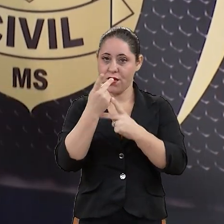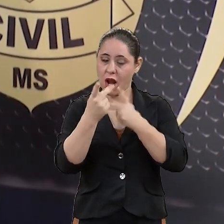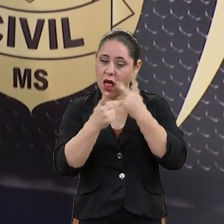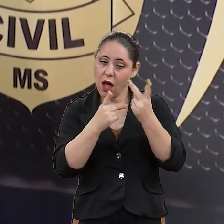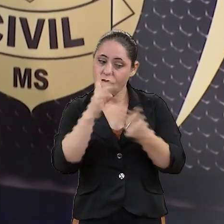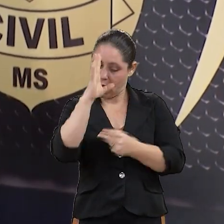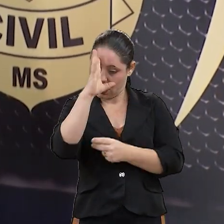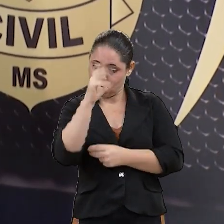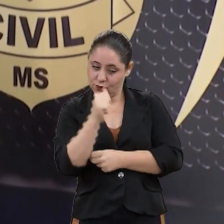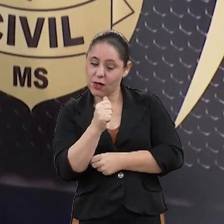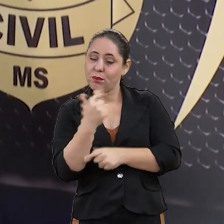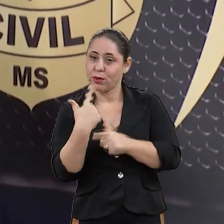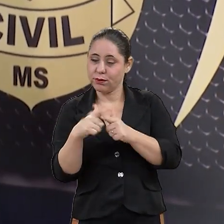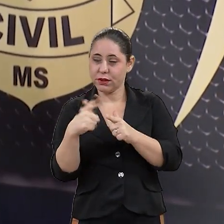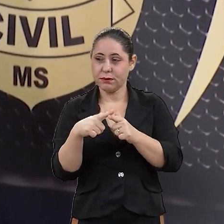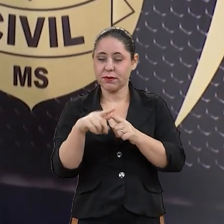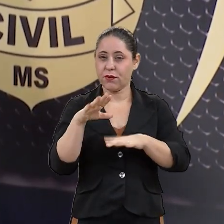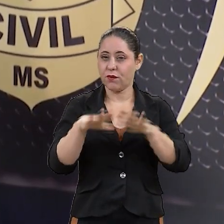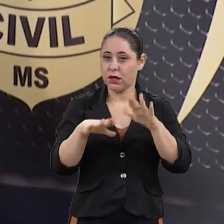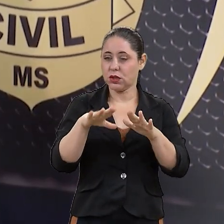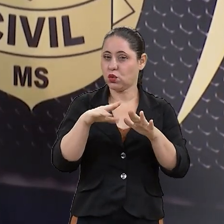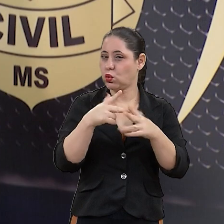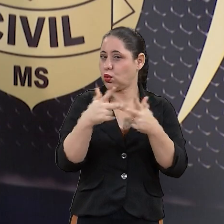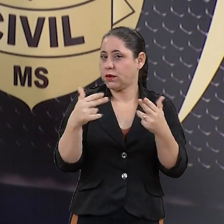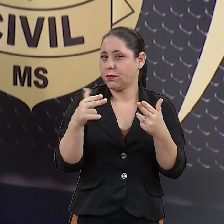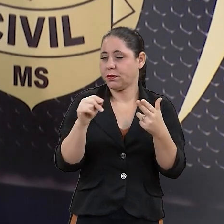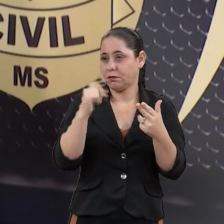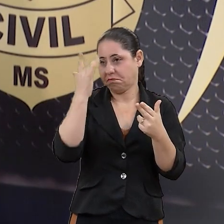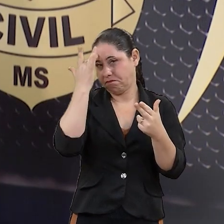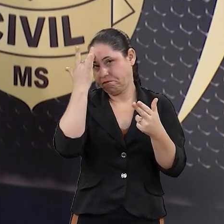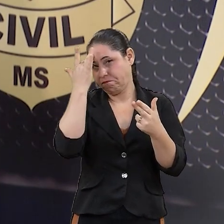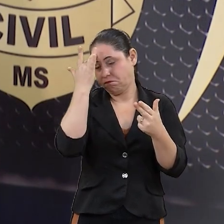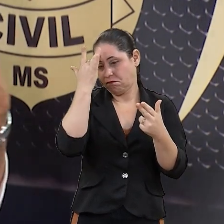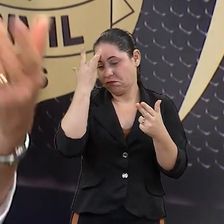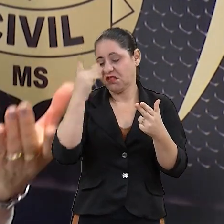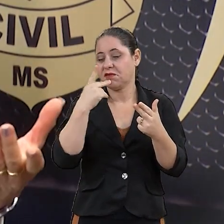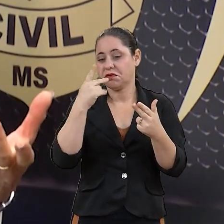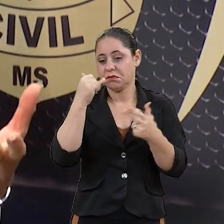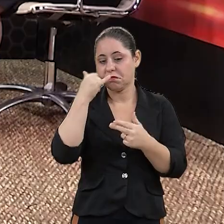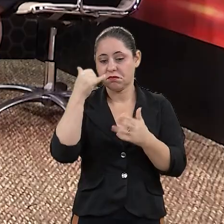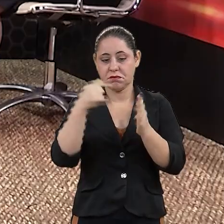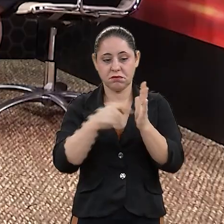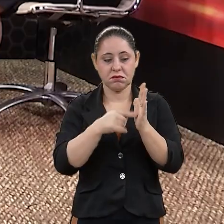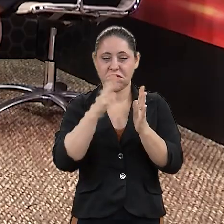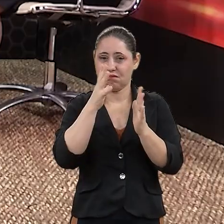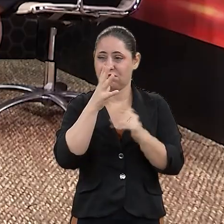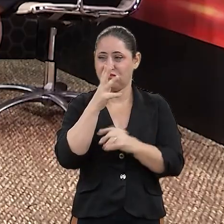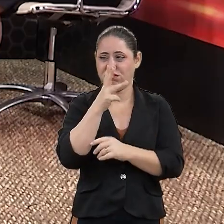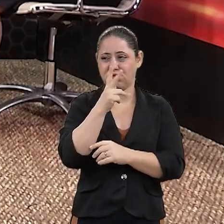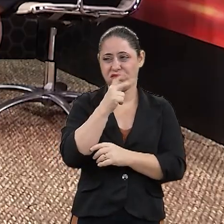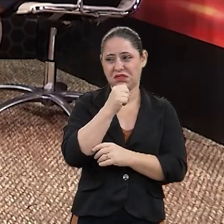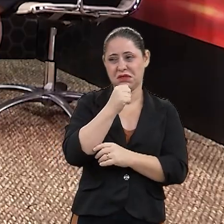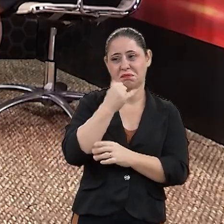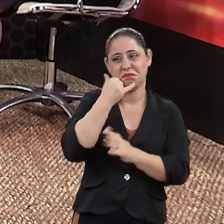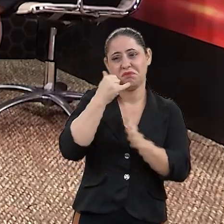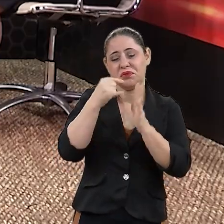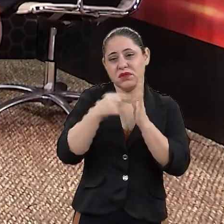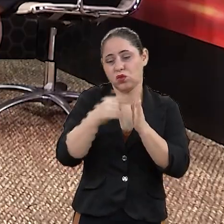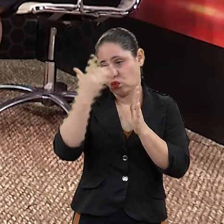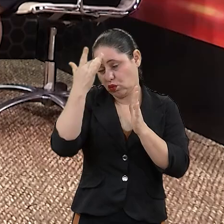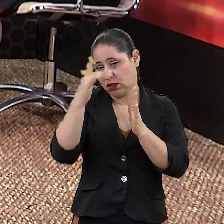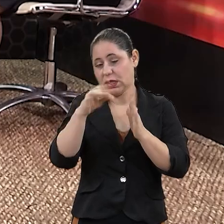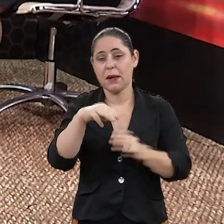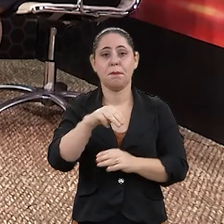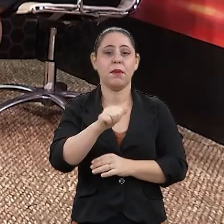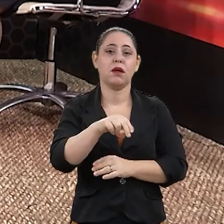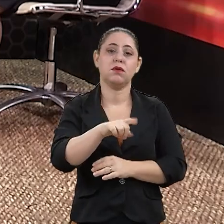Né? A pessoa, uma das coisas que eu acho que faz com que a pessoa não denuncie, que ela demore tanto, né? Não sei se ainda está assim, Manuela. Uma vez